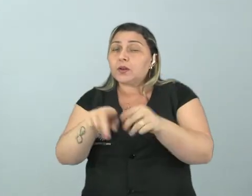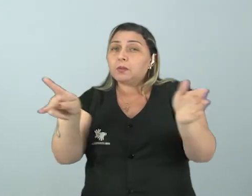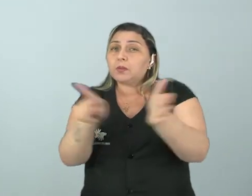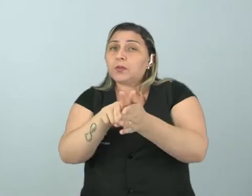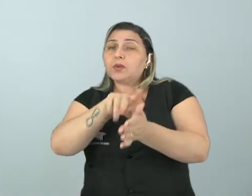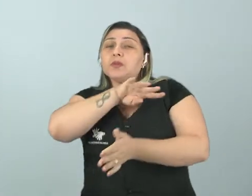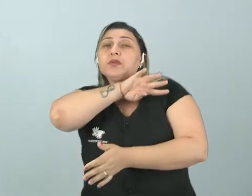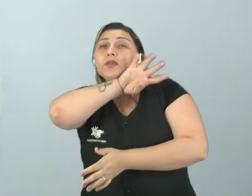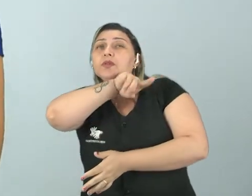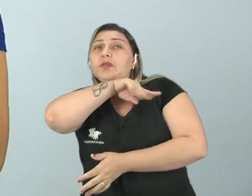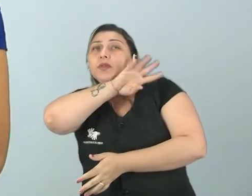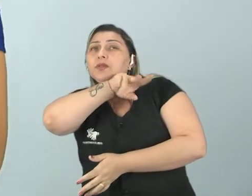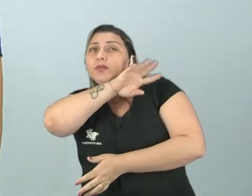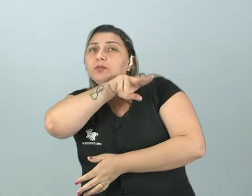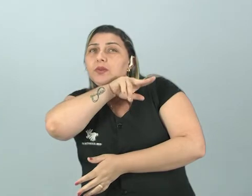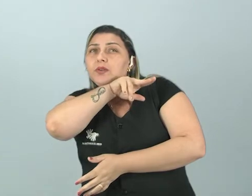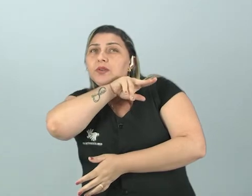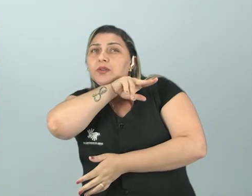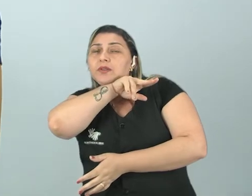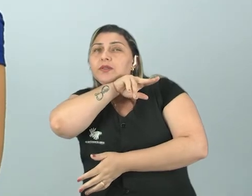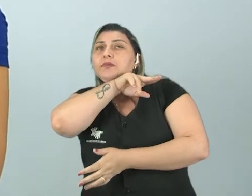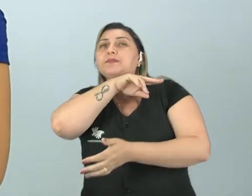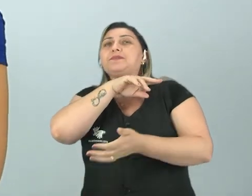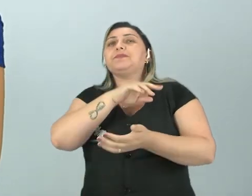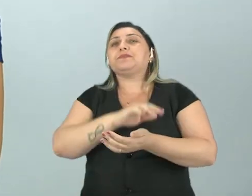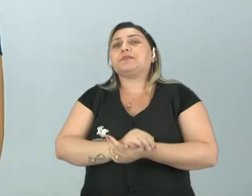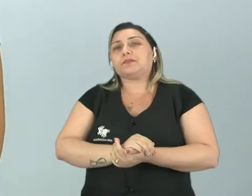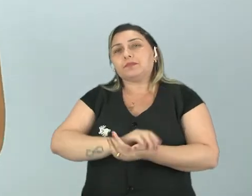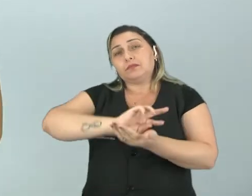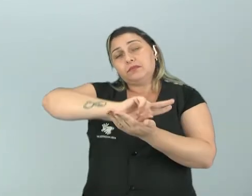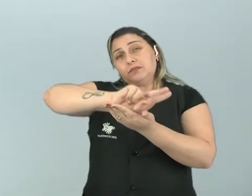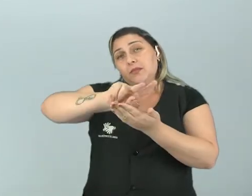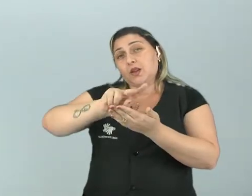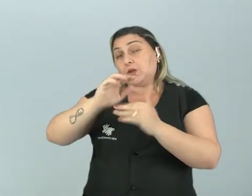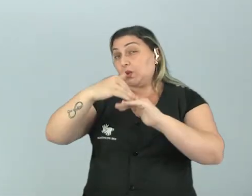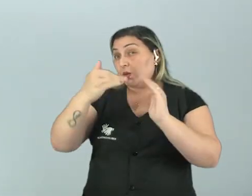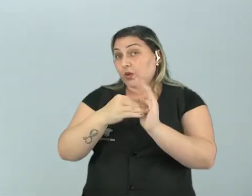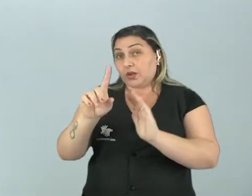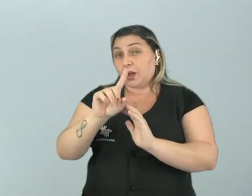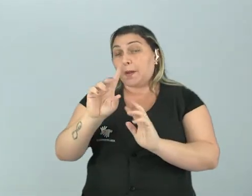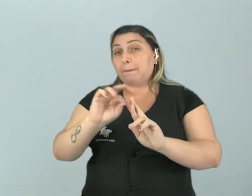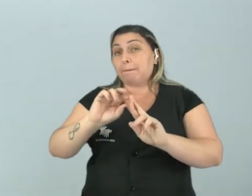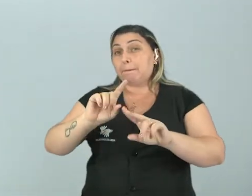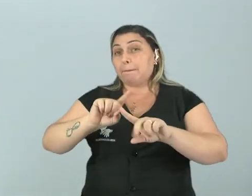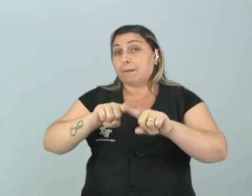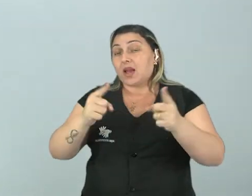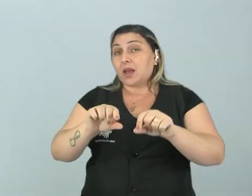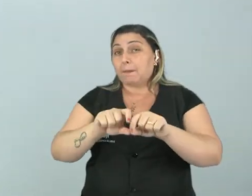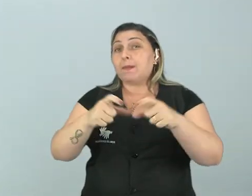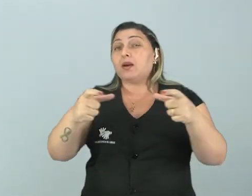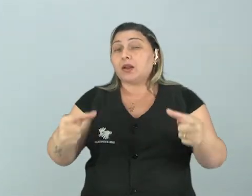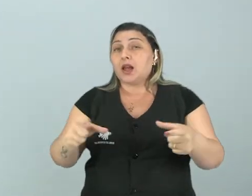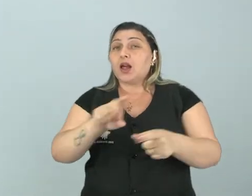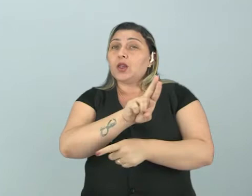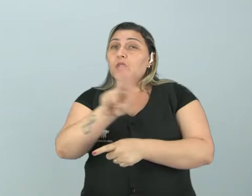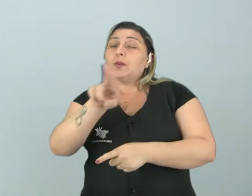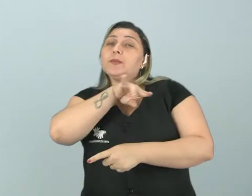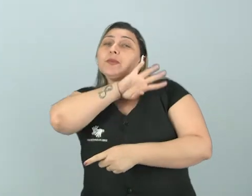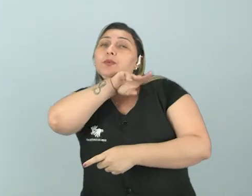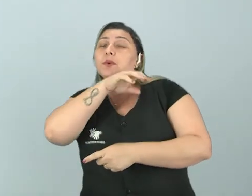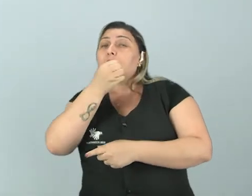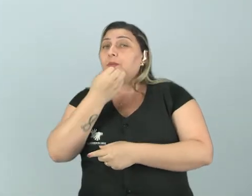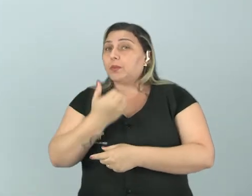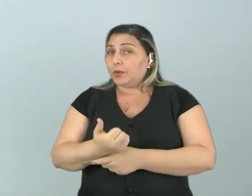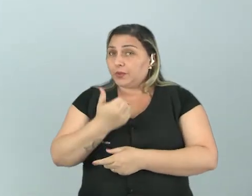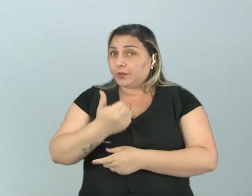é um círculo onde tem os animais, né? Vários animais. Não todos, mas a maioria é nome de animal, tá